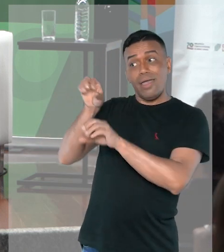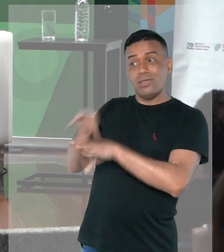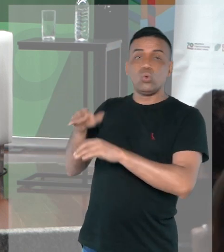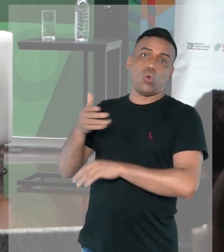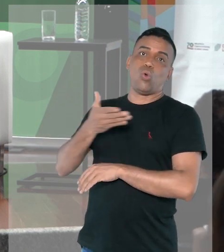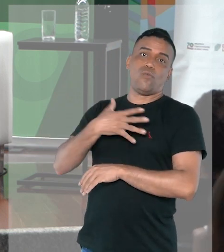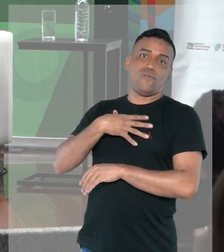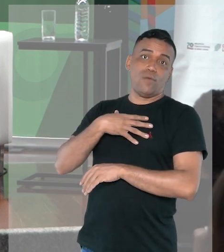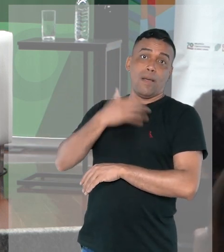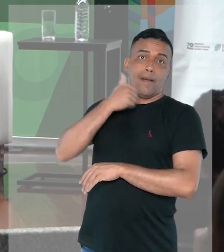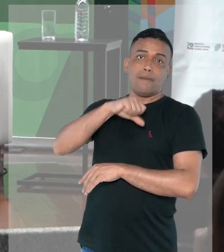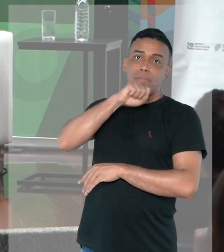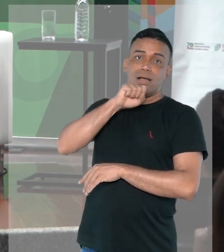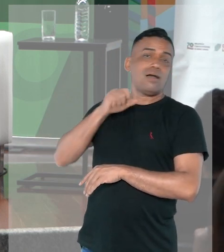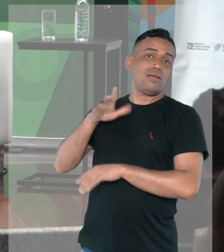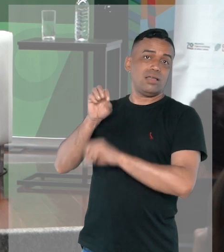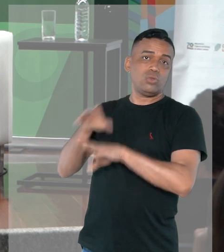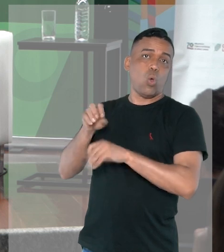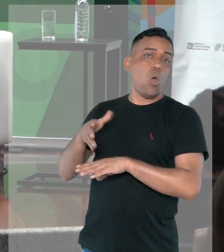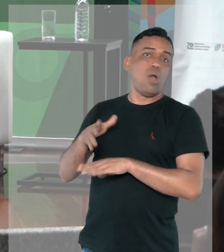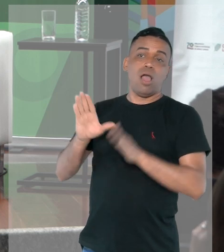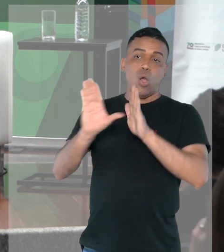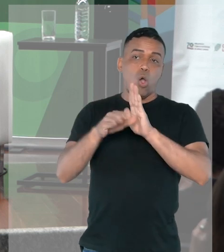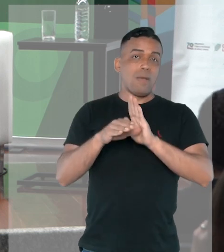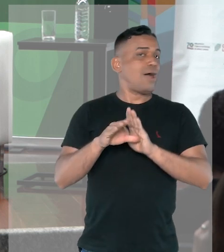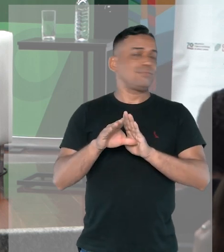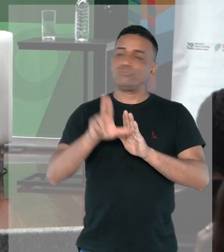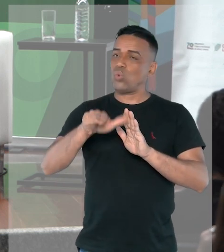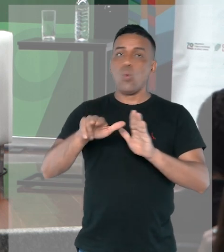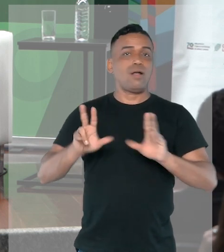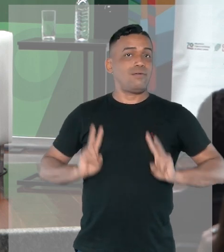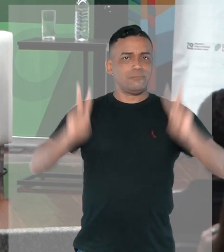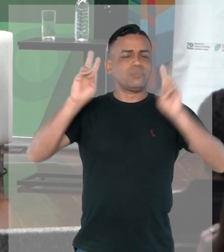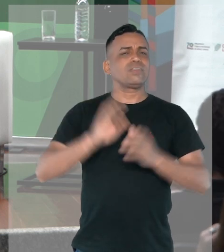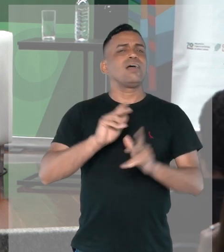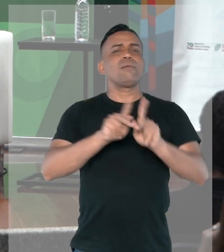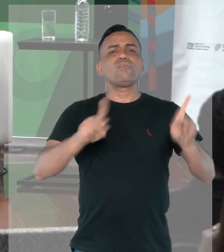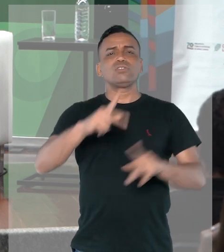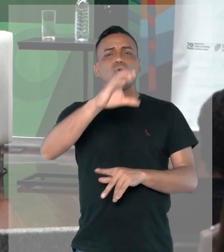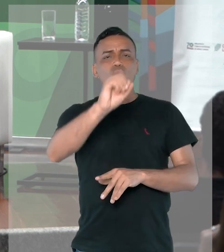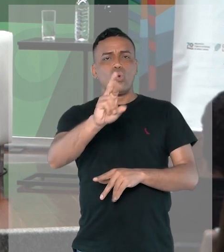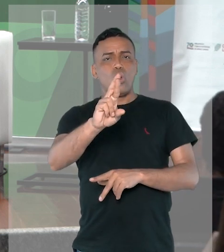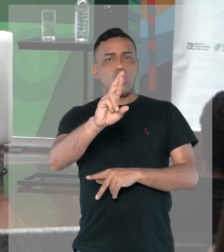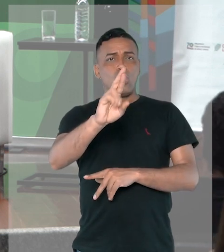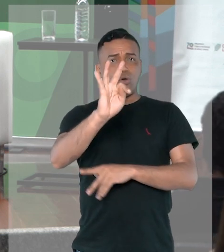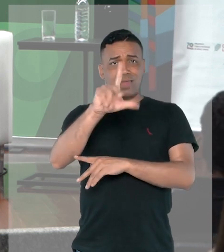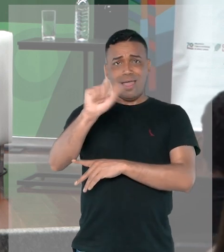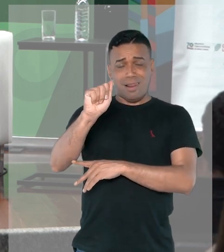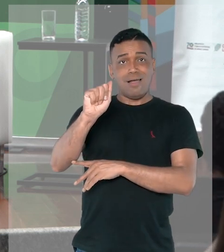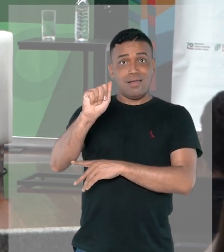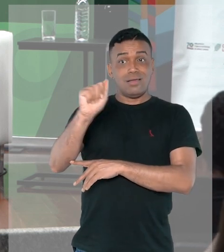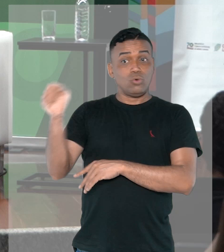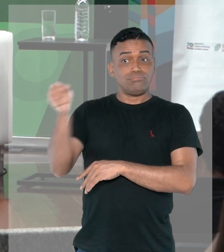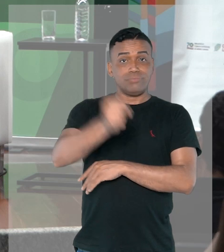Que ele tem o princípio de não roubar. Diz que o professor Cortella, lá em São Paulo, quando ele foi nomeado secretário